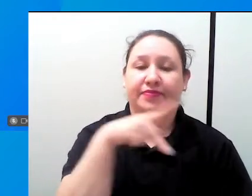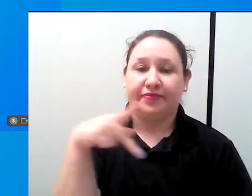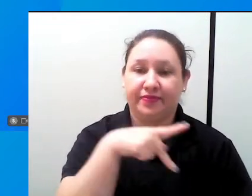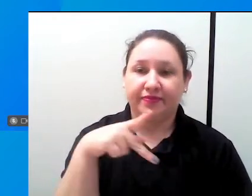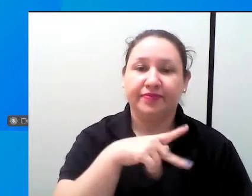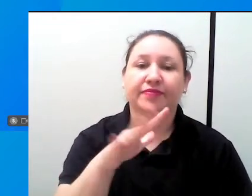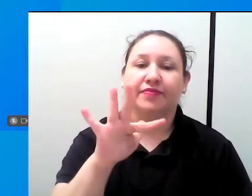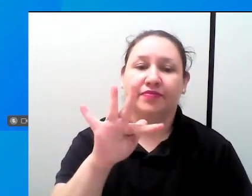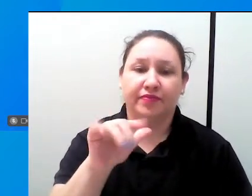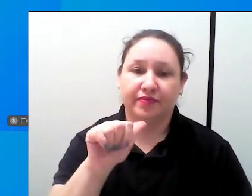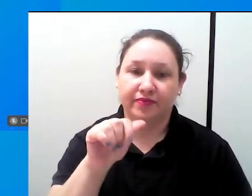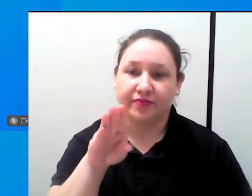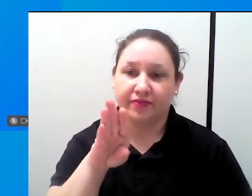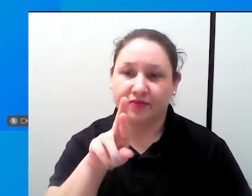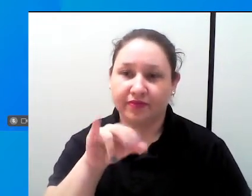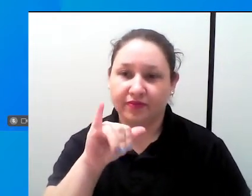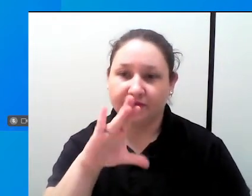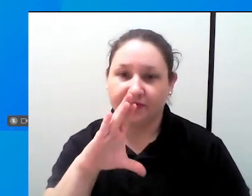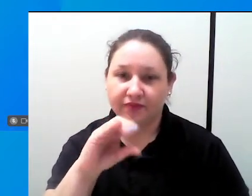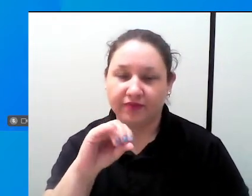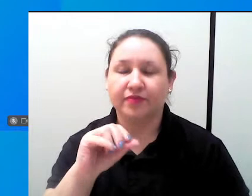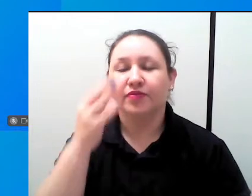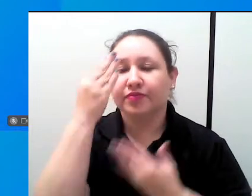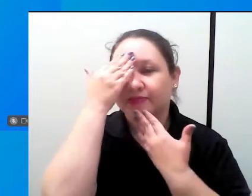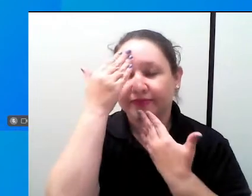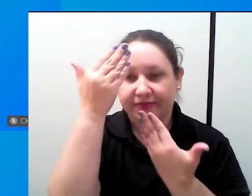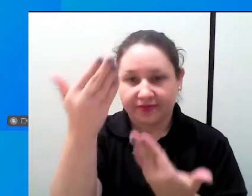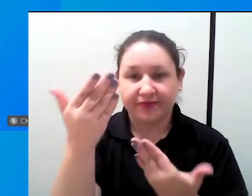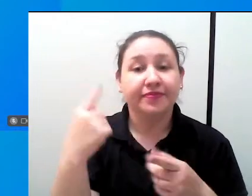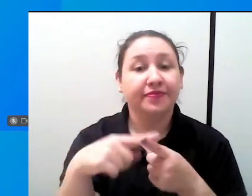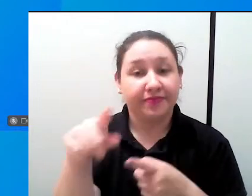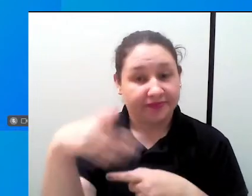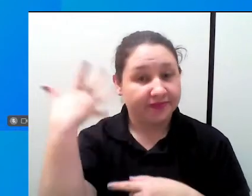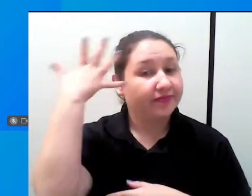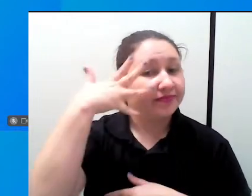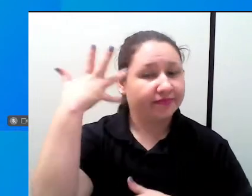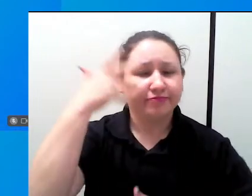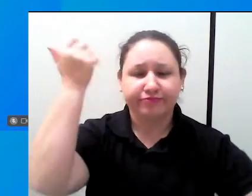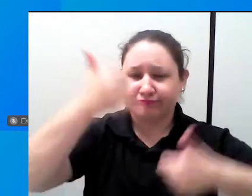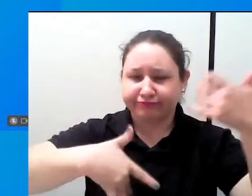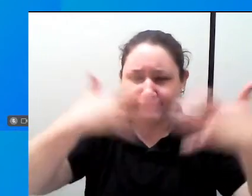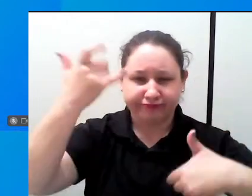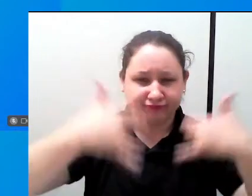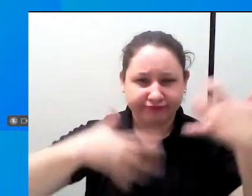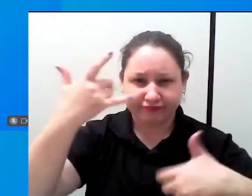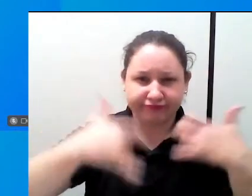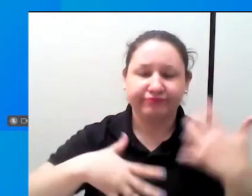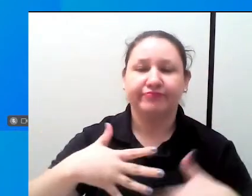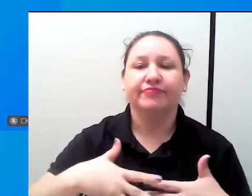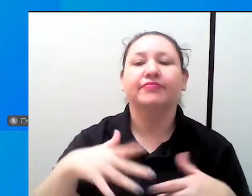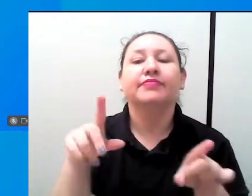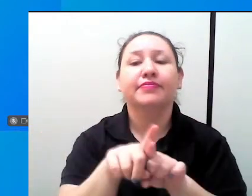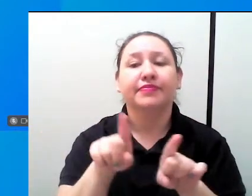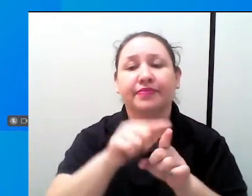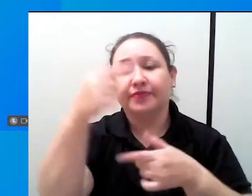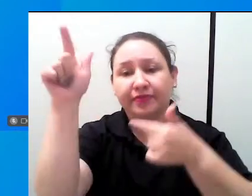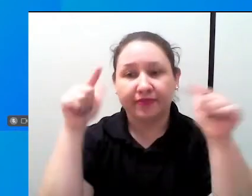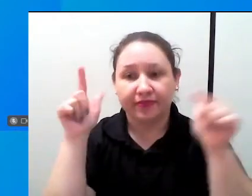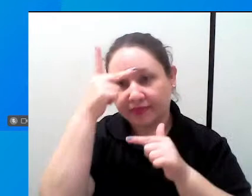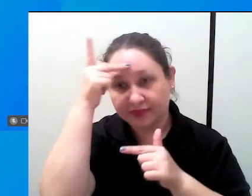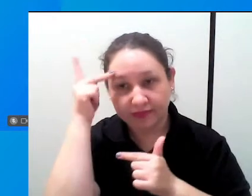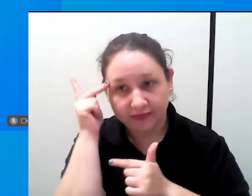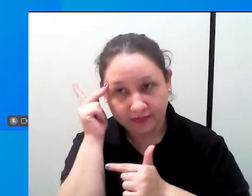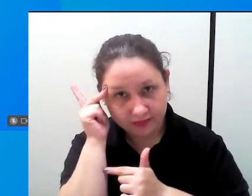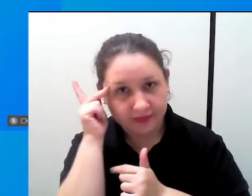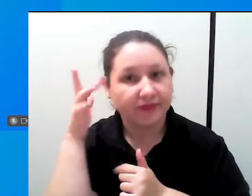também vai ser somar conosco aqui como palestrante. E aí queria saudar, Fabrício, os outros palestrantes também, na sua